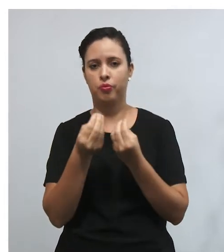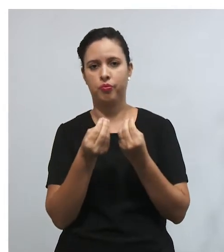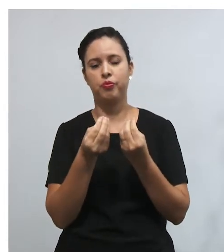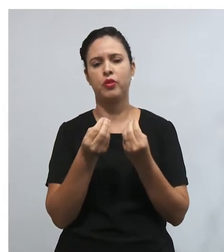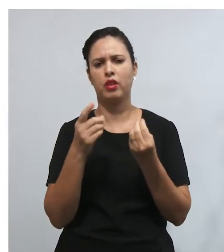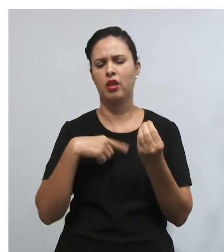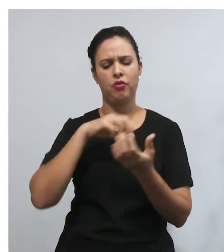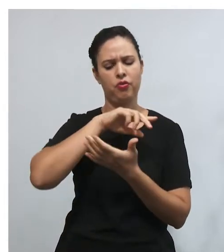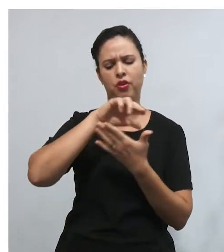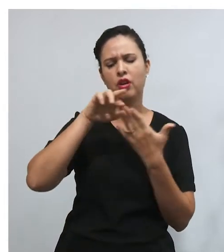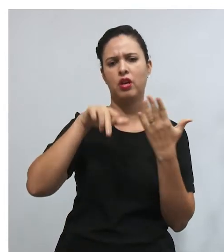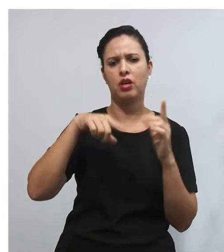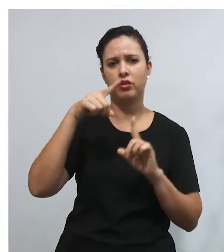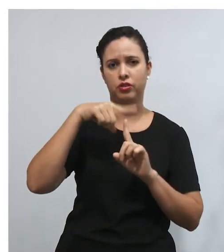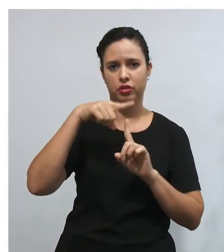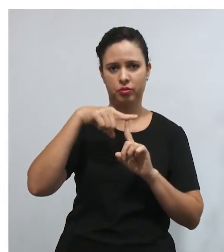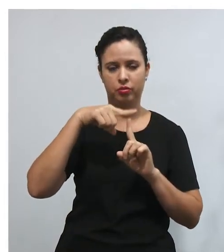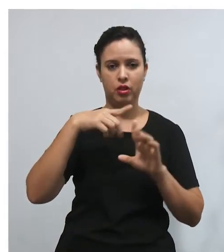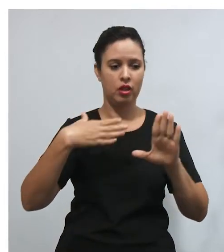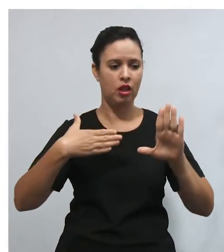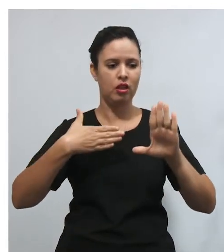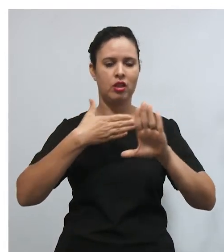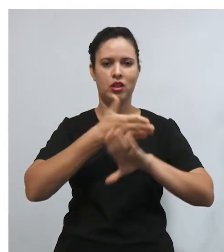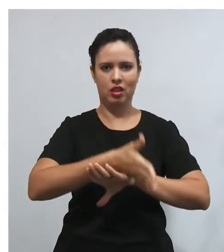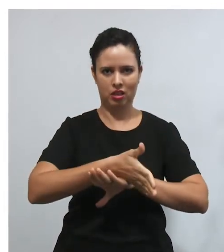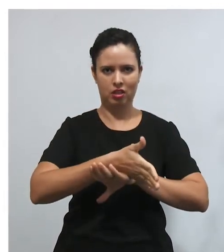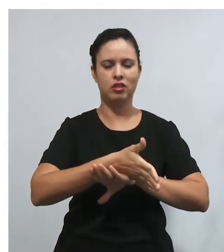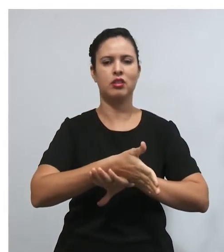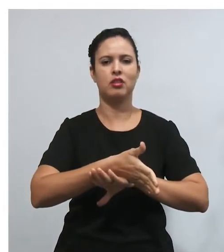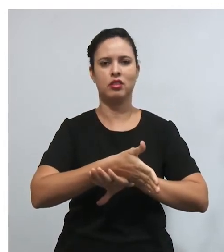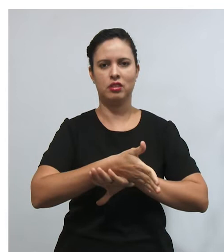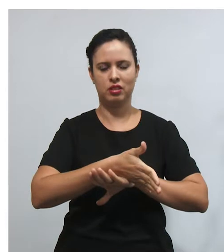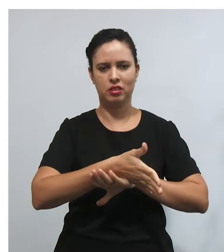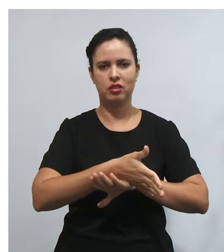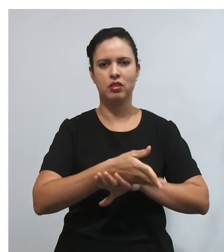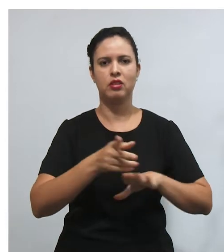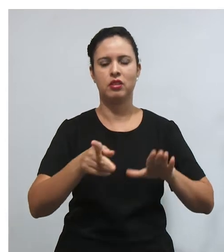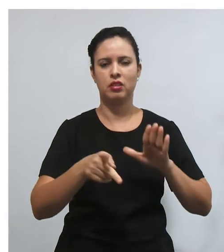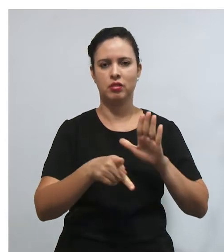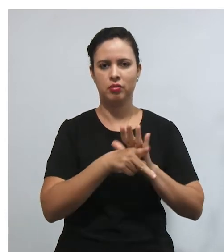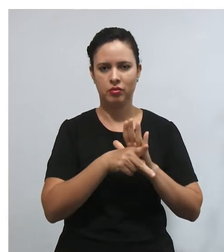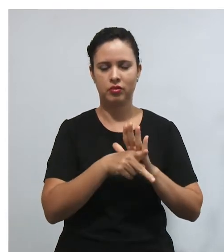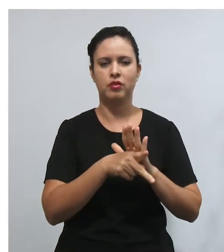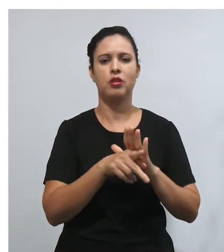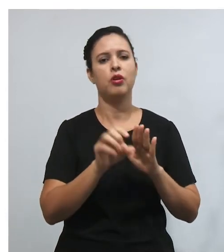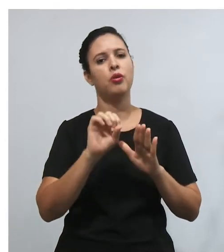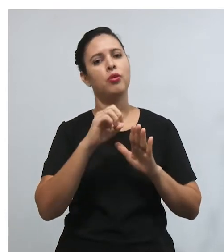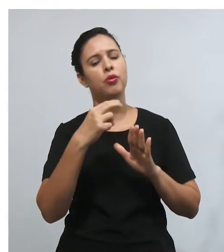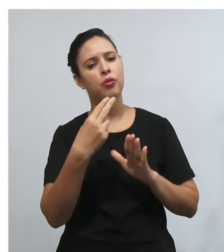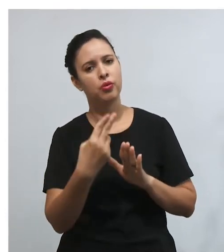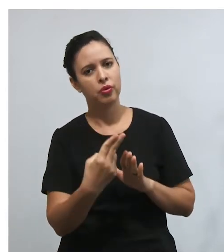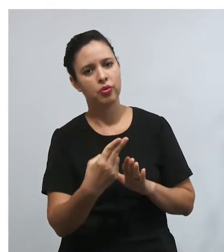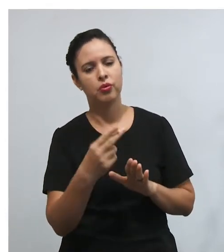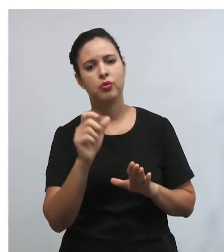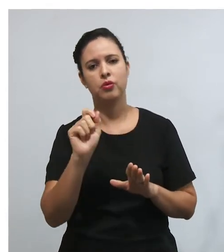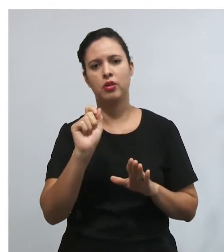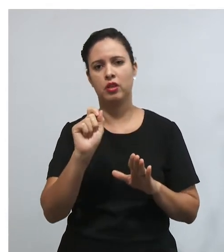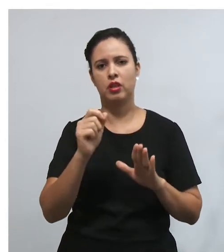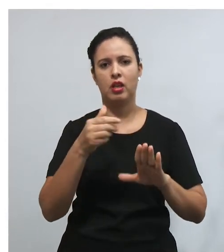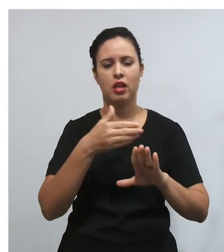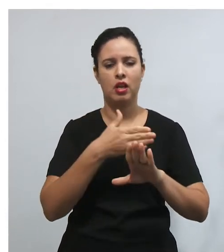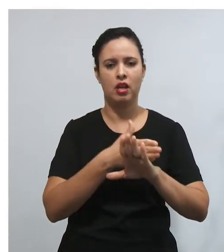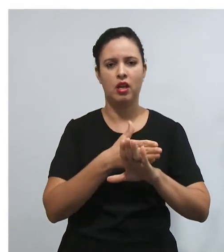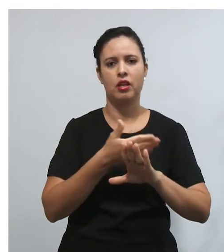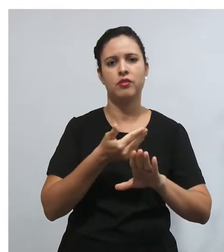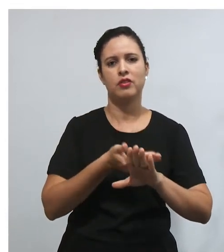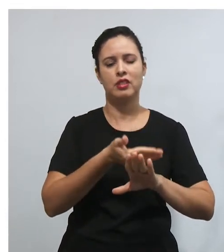de vários tipos, né? De entrada, que é uma modalidade de dispositivo, ou de saída de dados. E tem